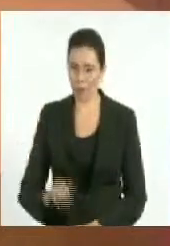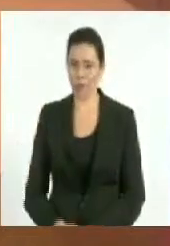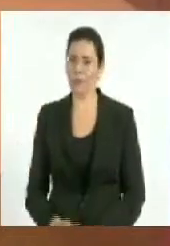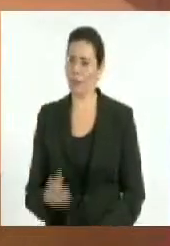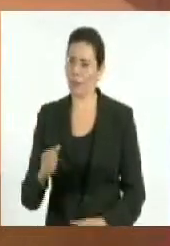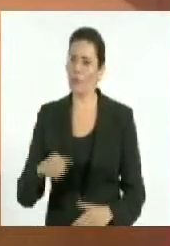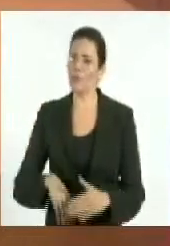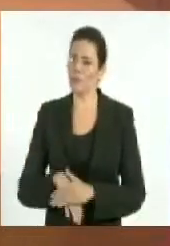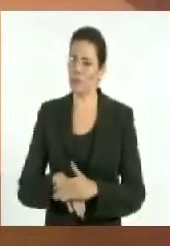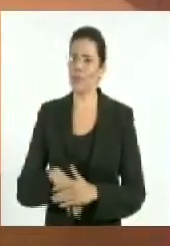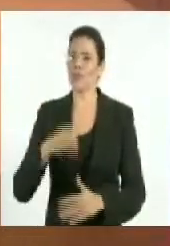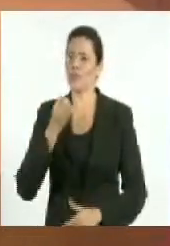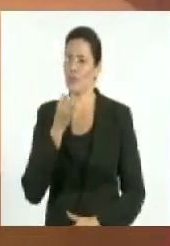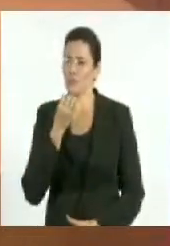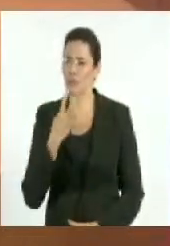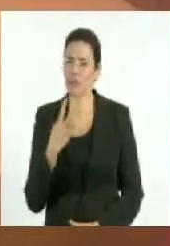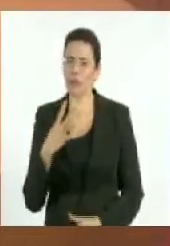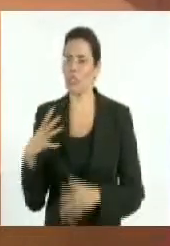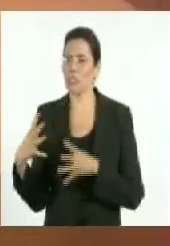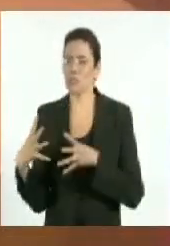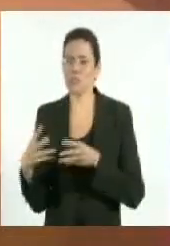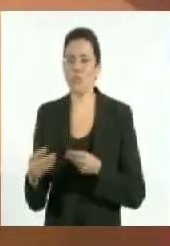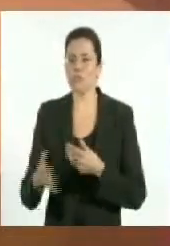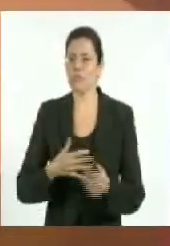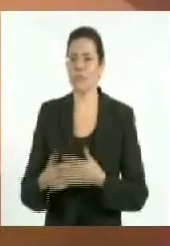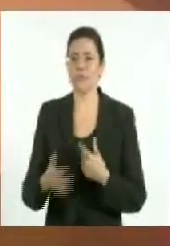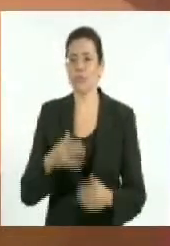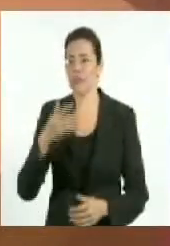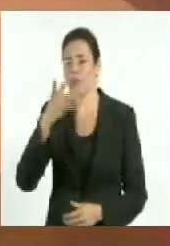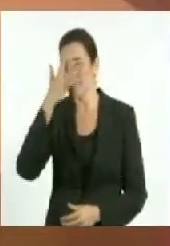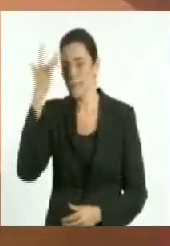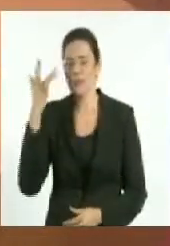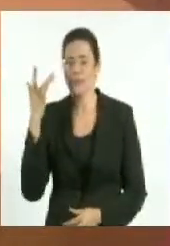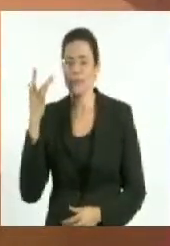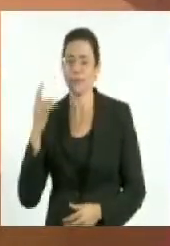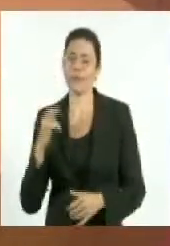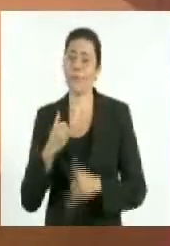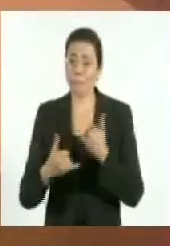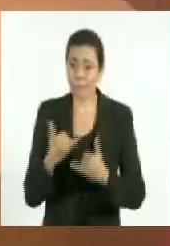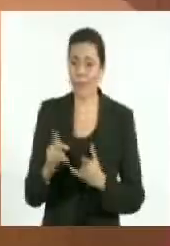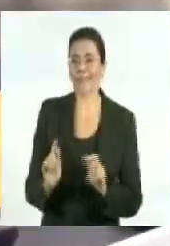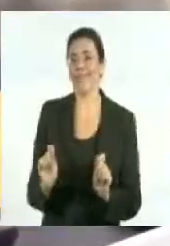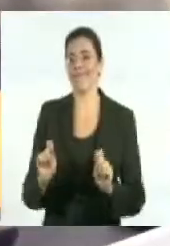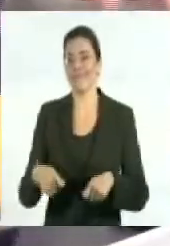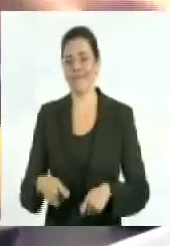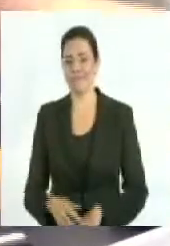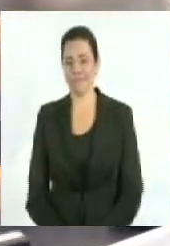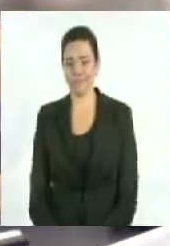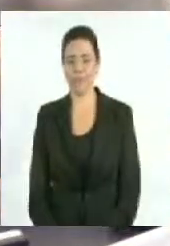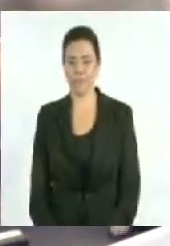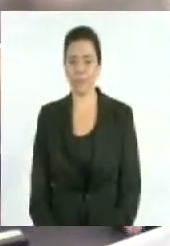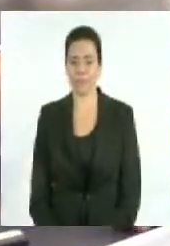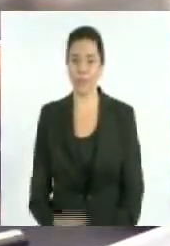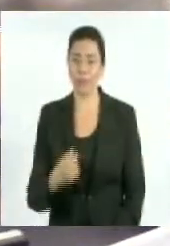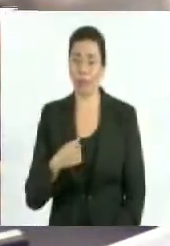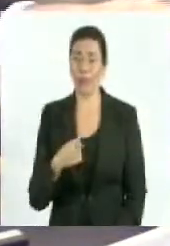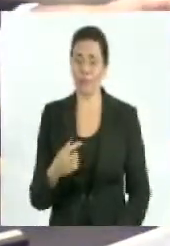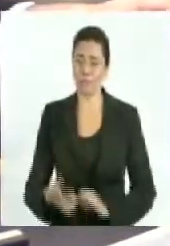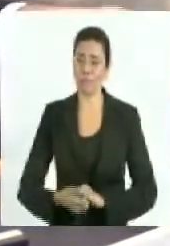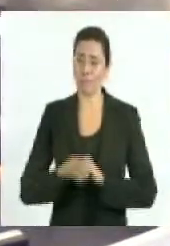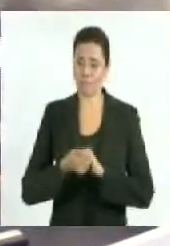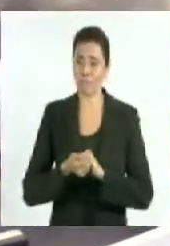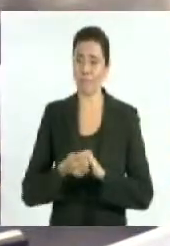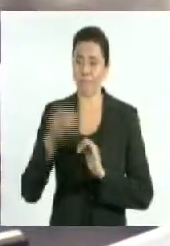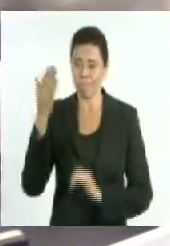democrático. Então, no momento que nós... É possível me conceder uma parte? Pois não, concedido a parte. Queria parabenizar o discurso de Vossa Excelência e